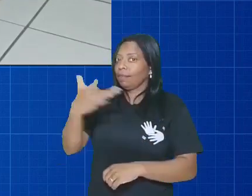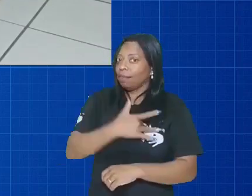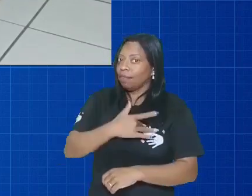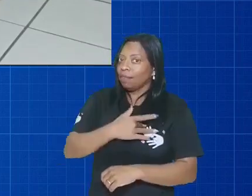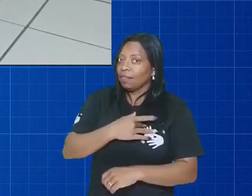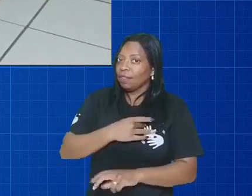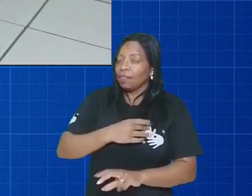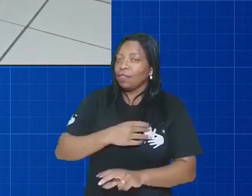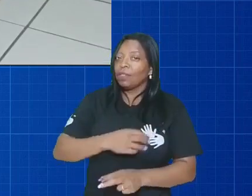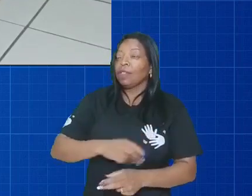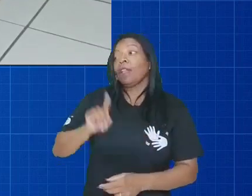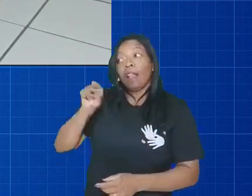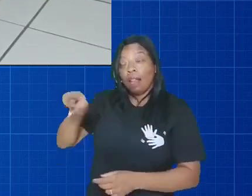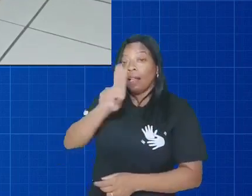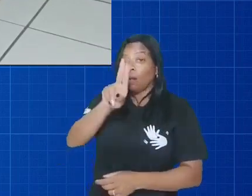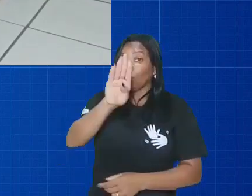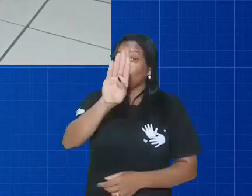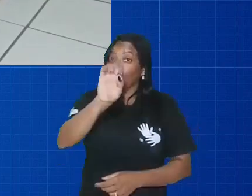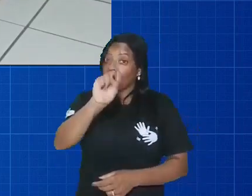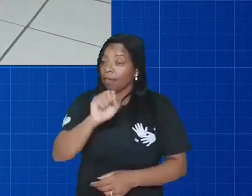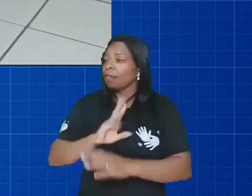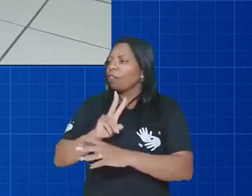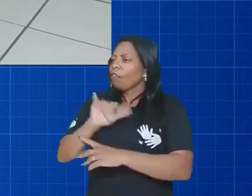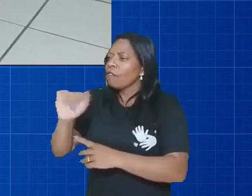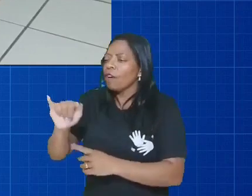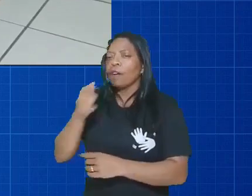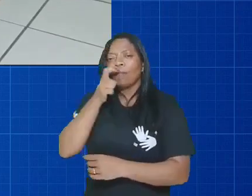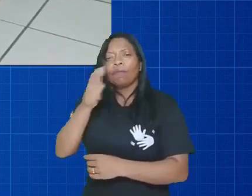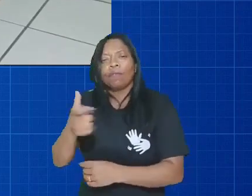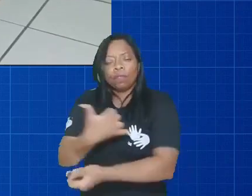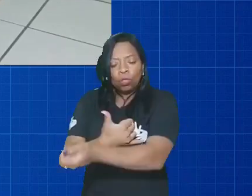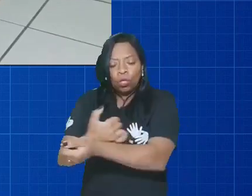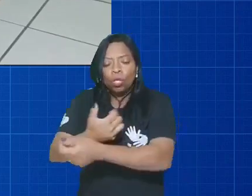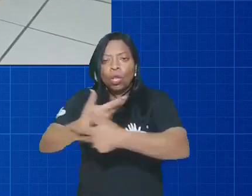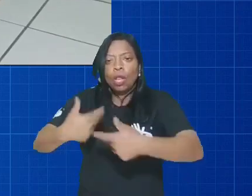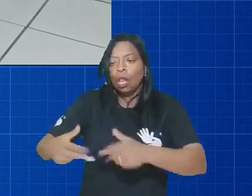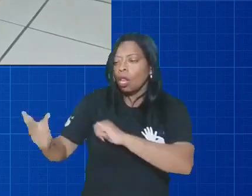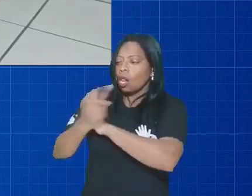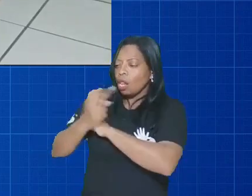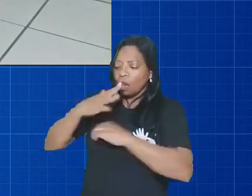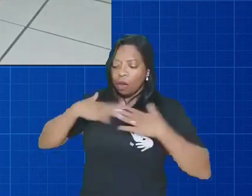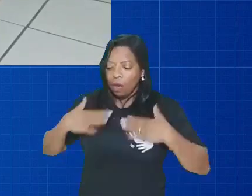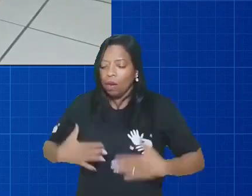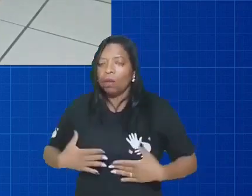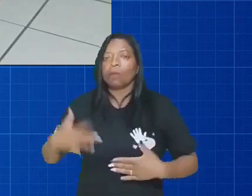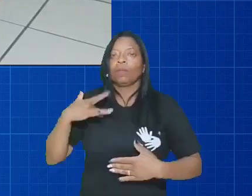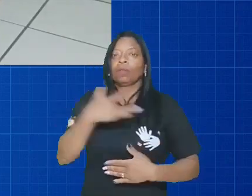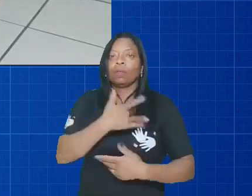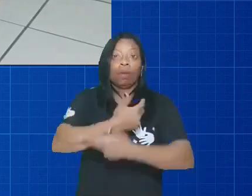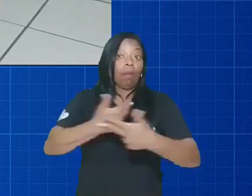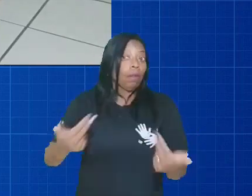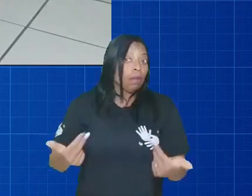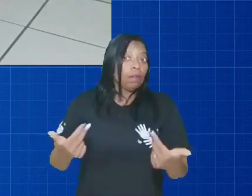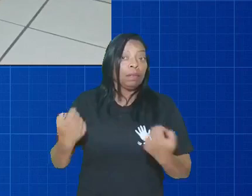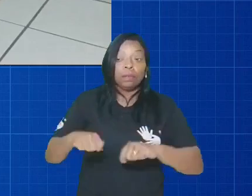estar entendendo, né, o que está acontecendo com a sua criança, com o seu adolescente, né? De estar junto em todas essas ações